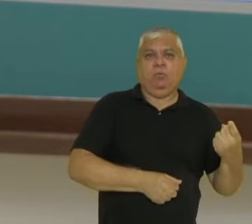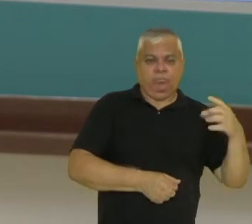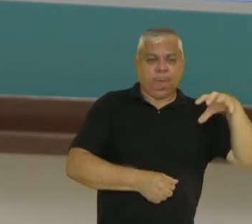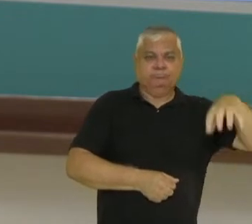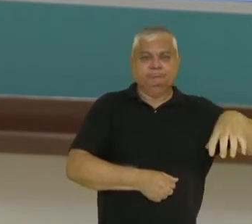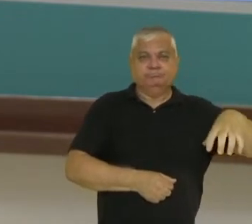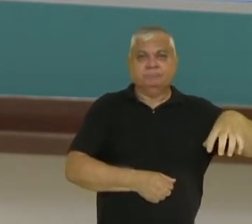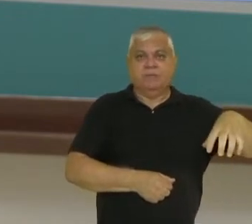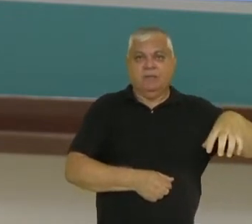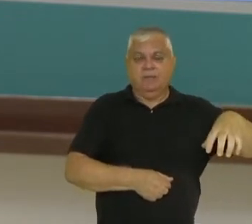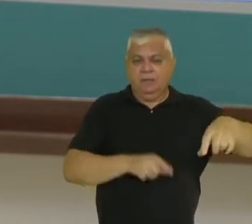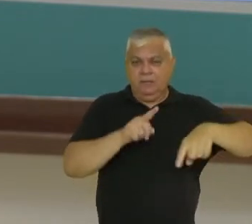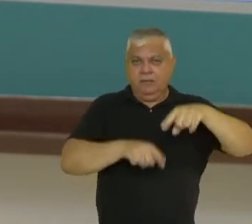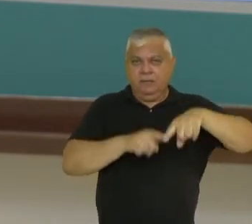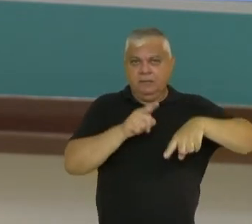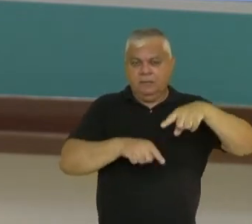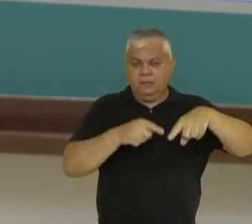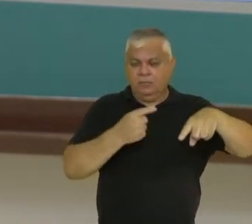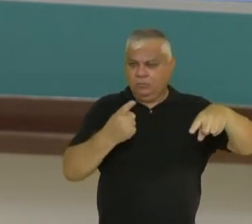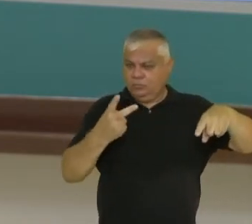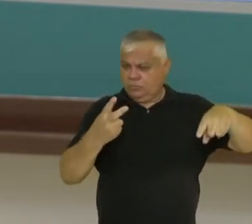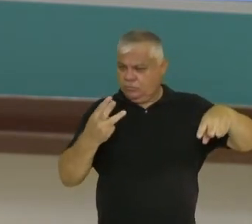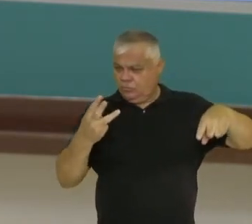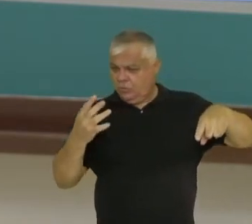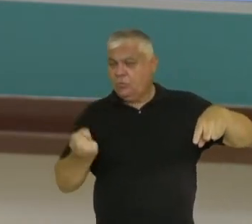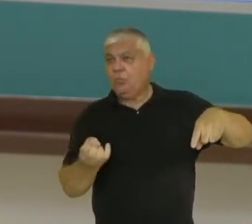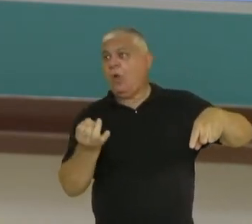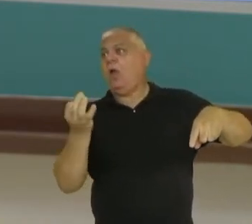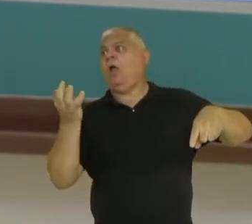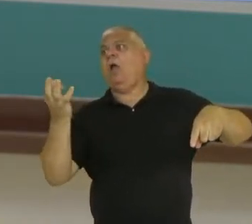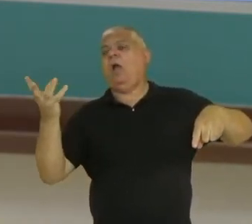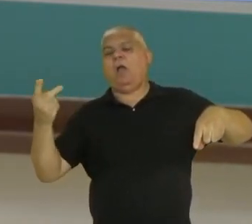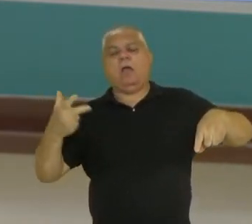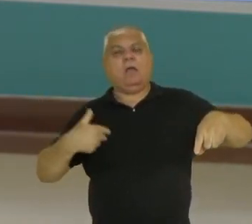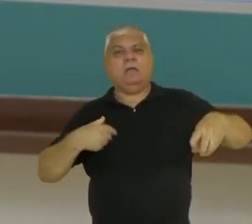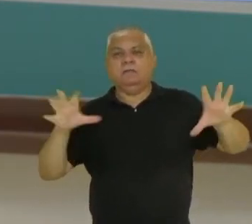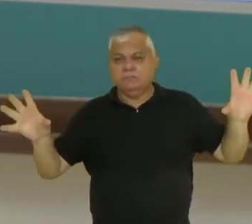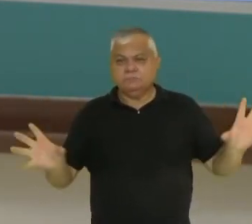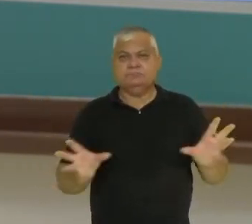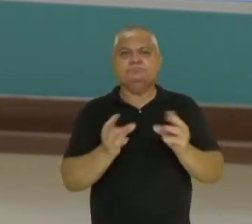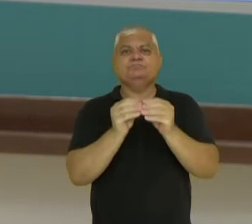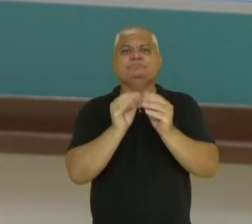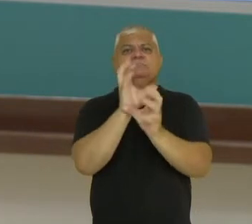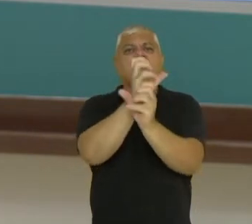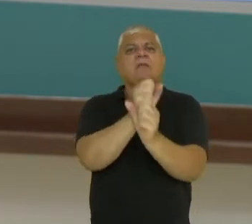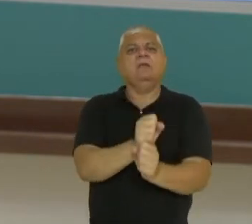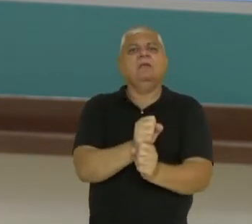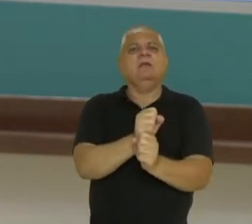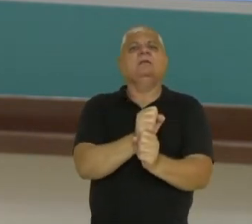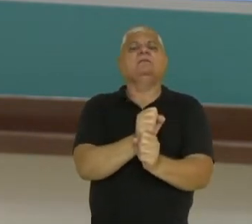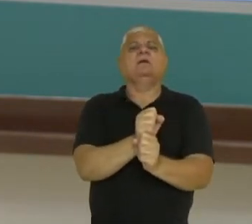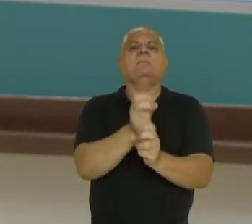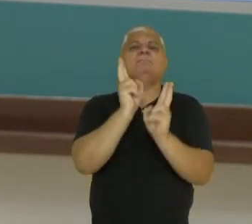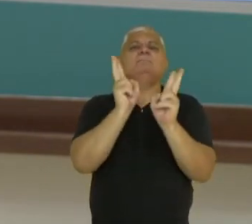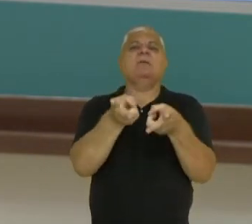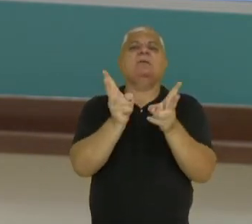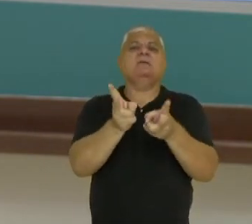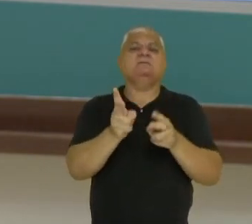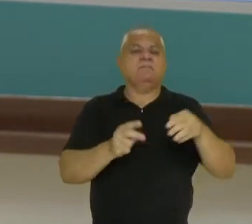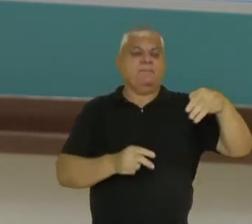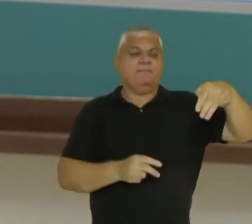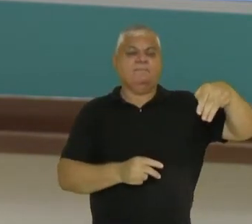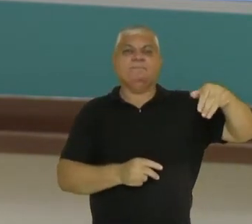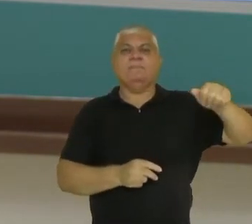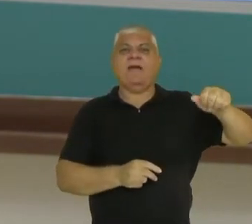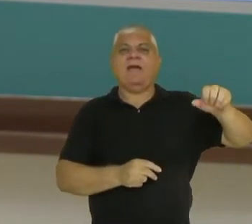o seu produto, sendo 1, 2, 3 ou quantos produtos forem, a soma desse produto tem que ser a mesma massa que